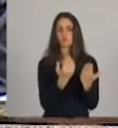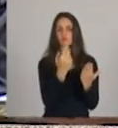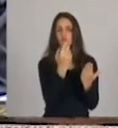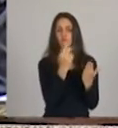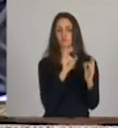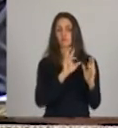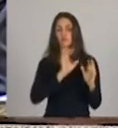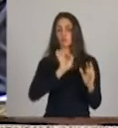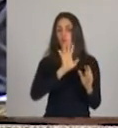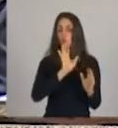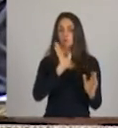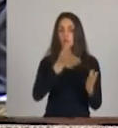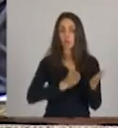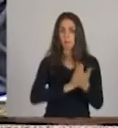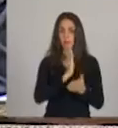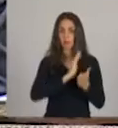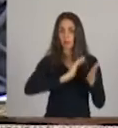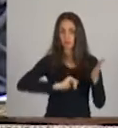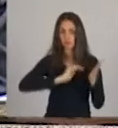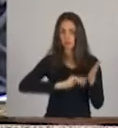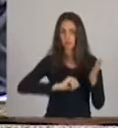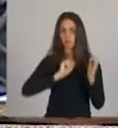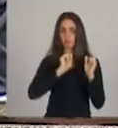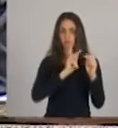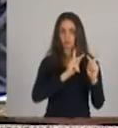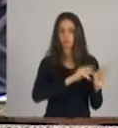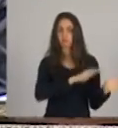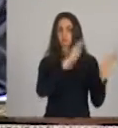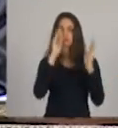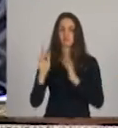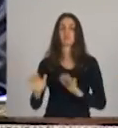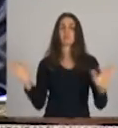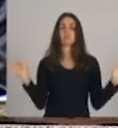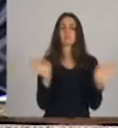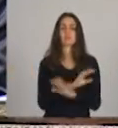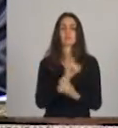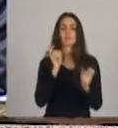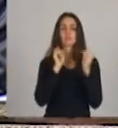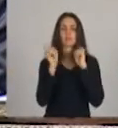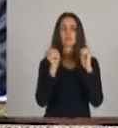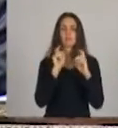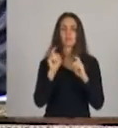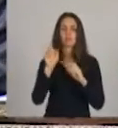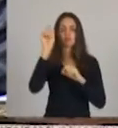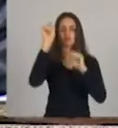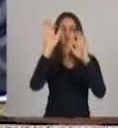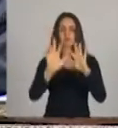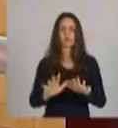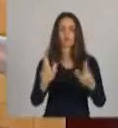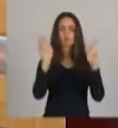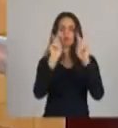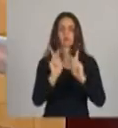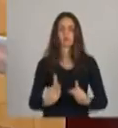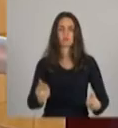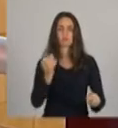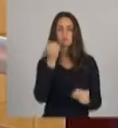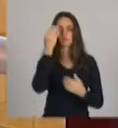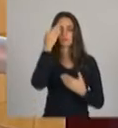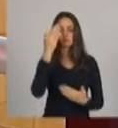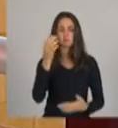sessão, exceto as matérias votadas hoje. Está encerrada a sessão, vamos em paz e com Deus. Muito